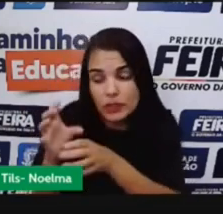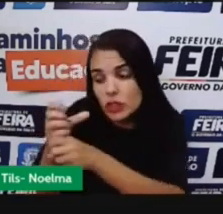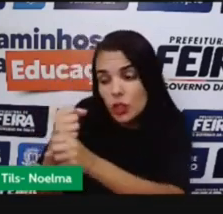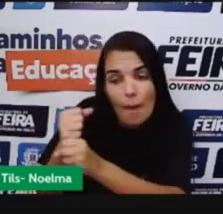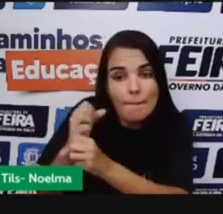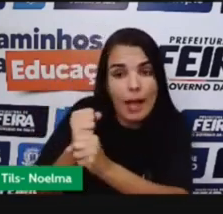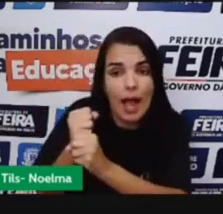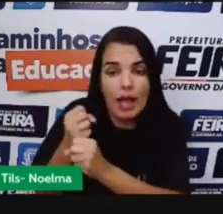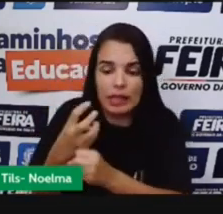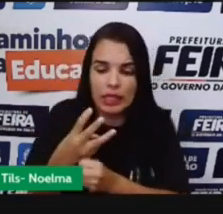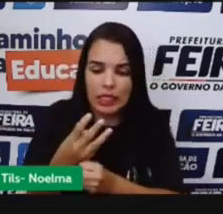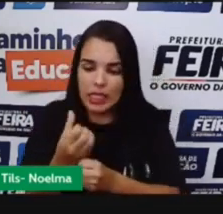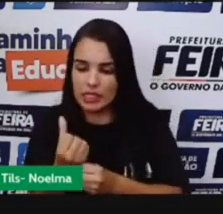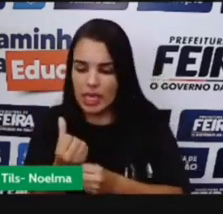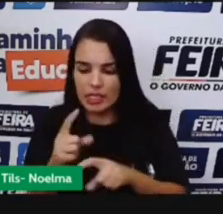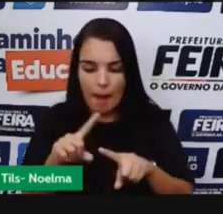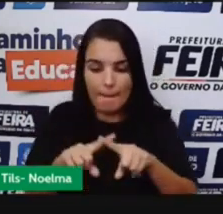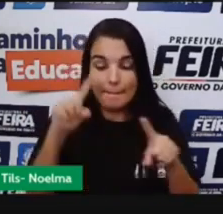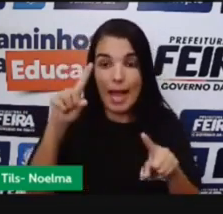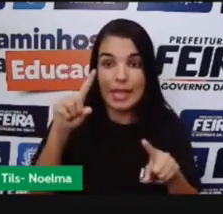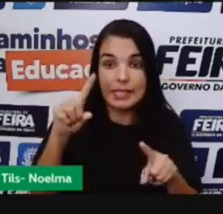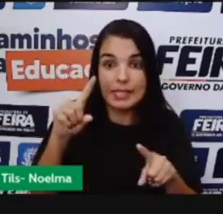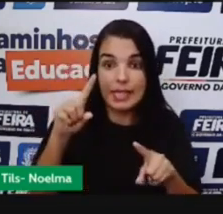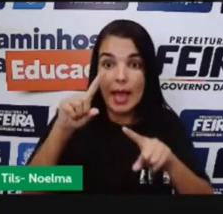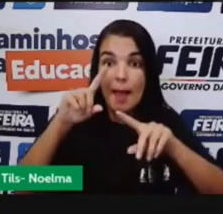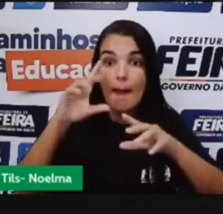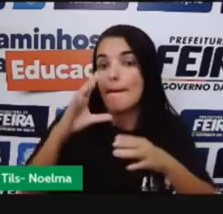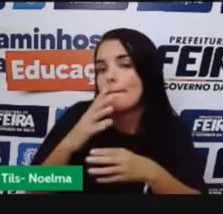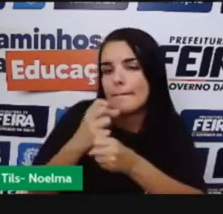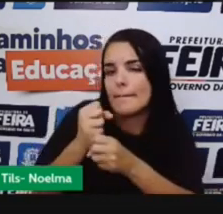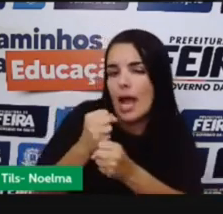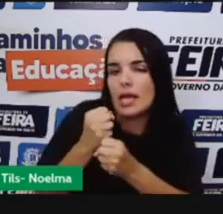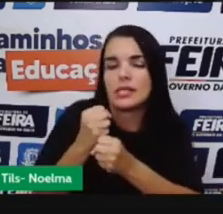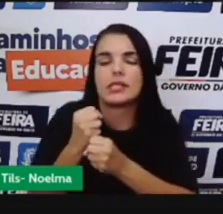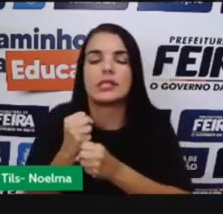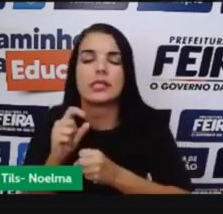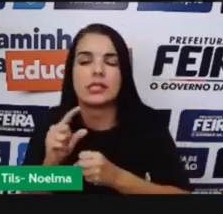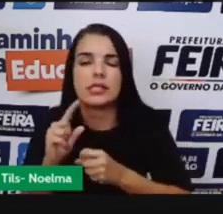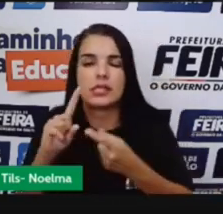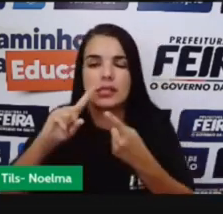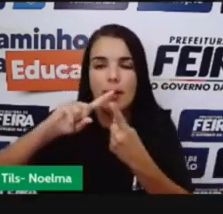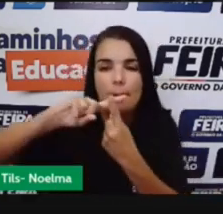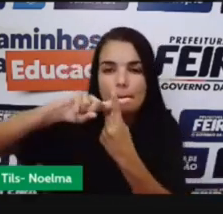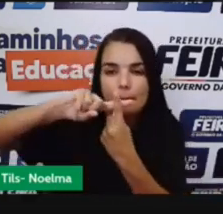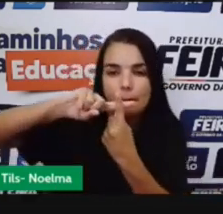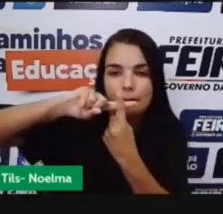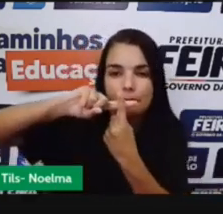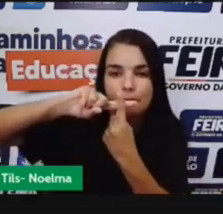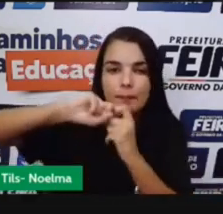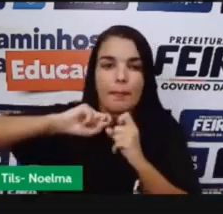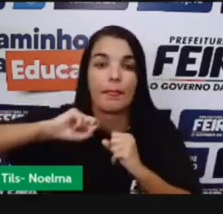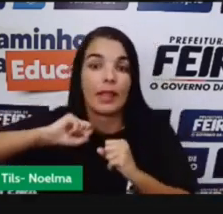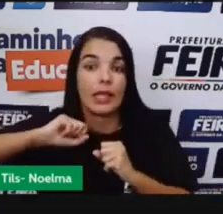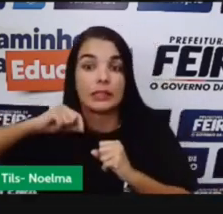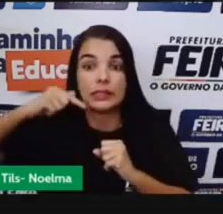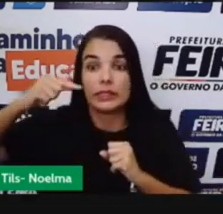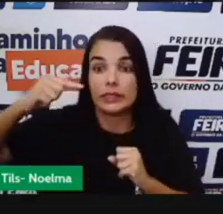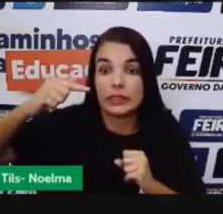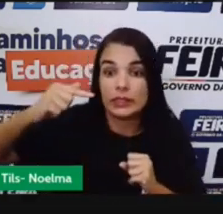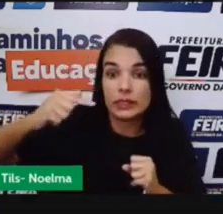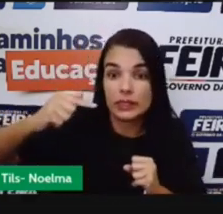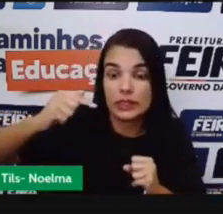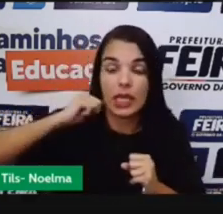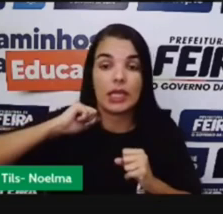sabe qual é o valor exato daquela conta, você vai pegar o número mais próximo que você sabe a multiplicação e aí ir